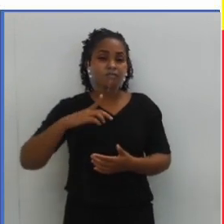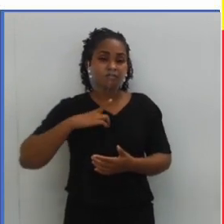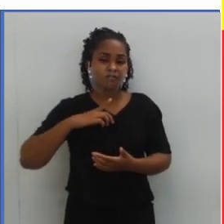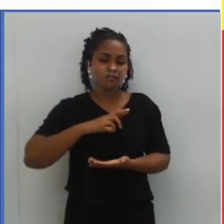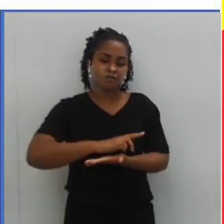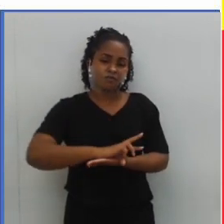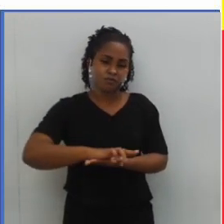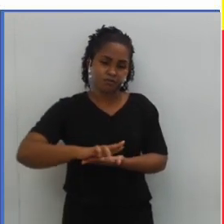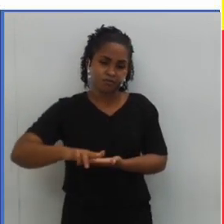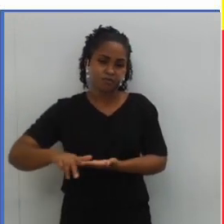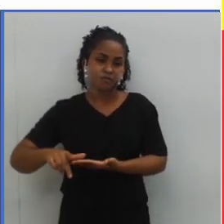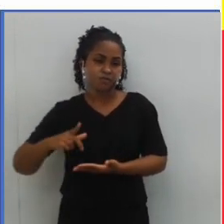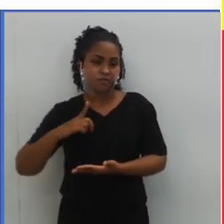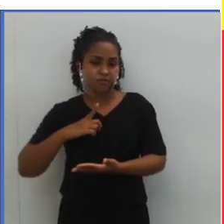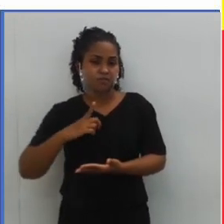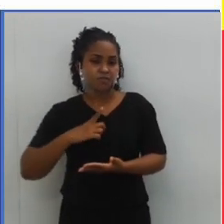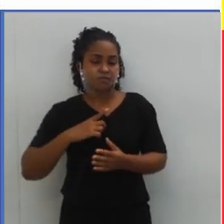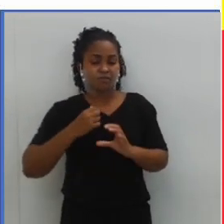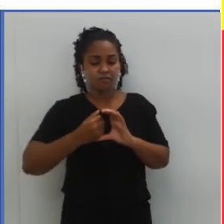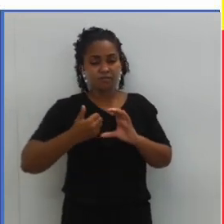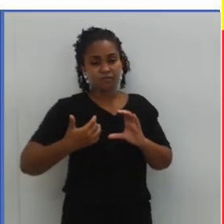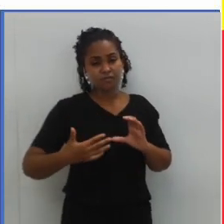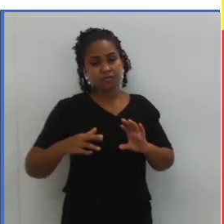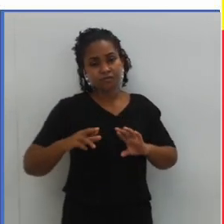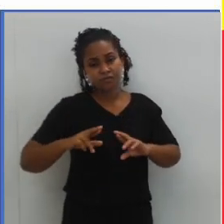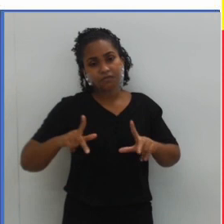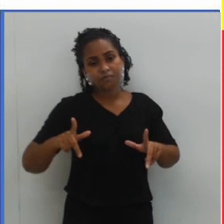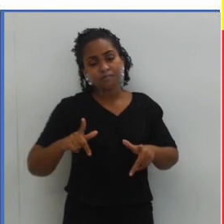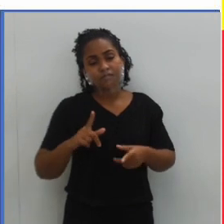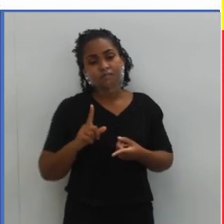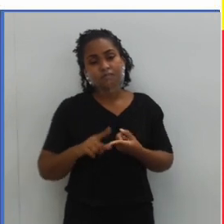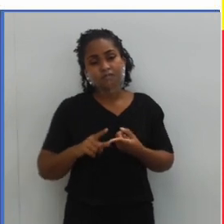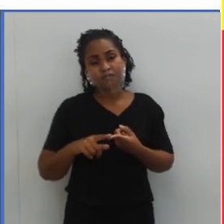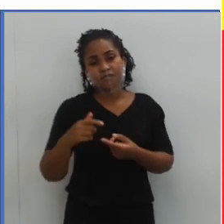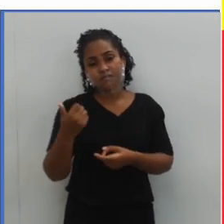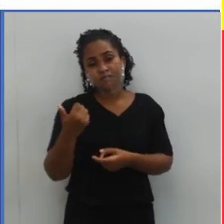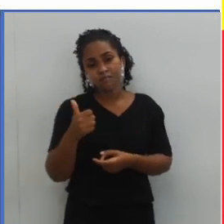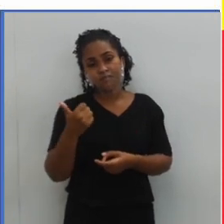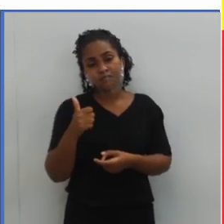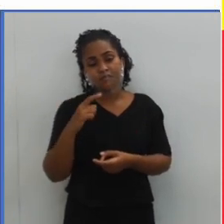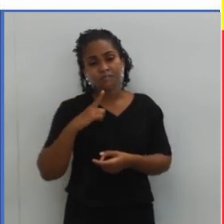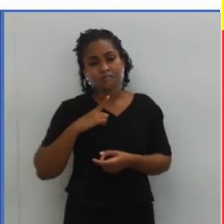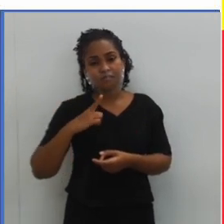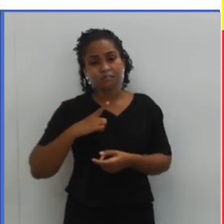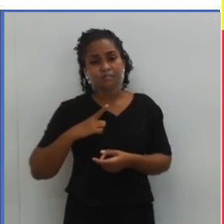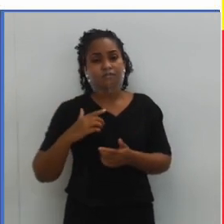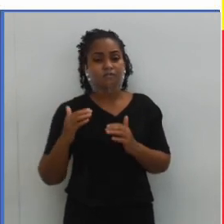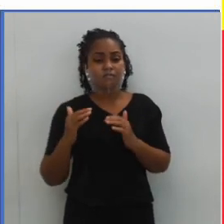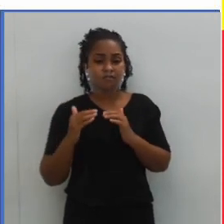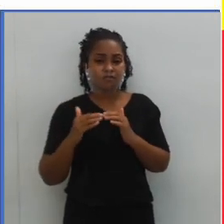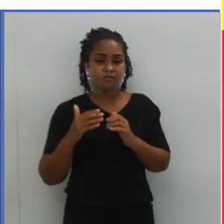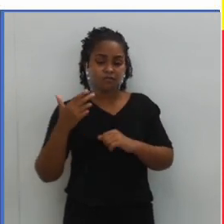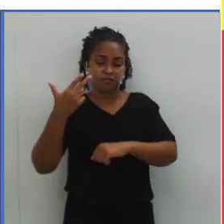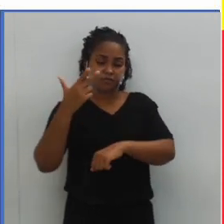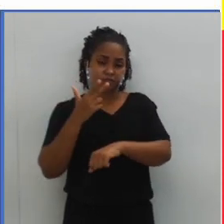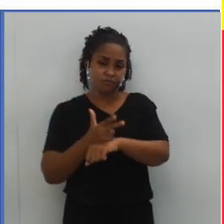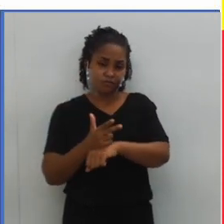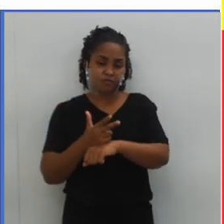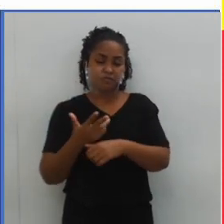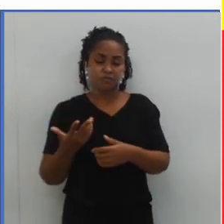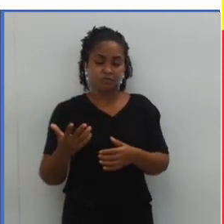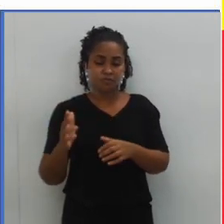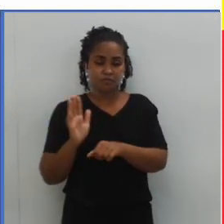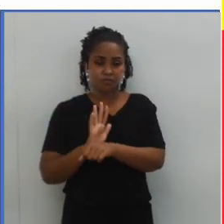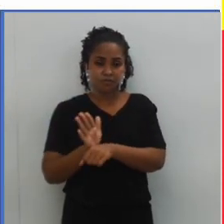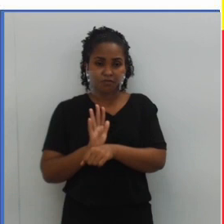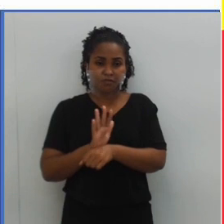lentes, né, que vão dar efeitos diferentes, né? E a qualidade da película, a qualidade do filme, do cinema. Ainda trabalham